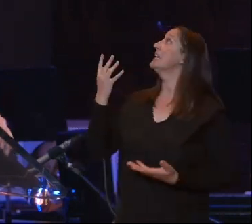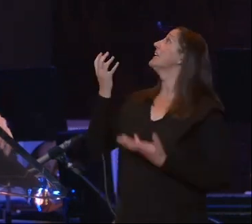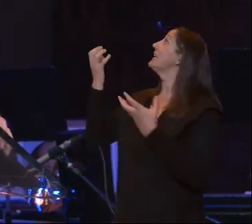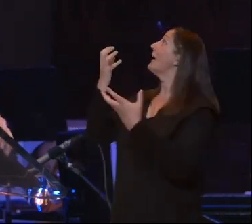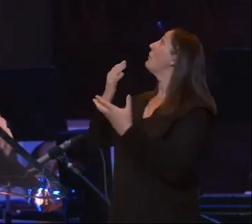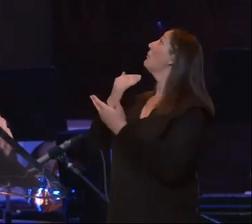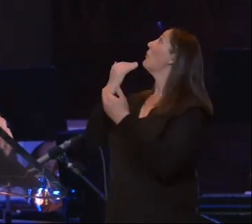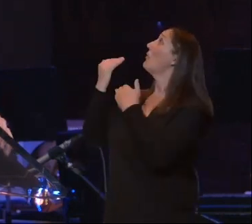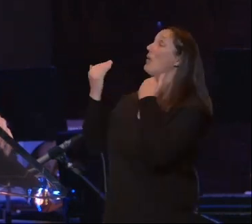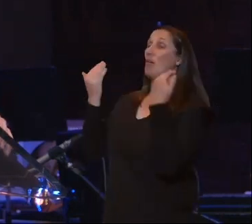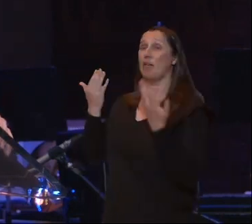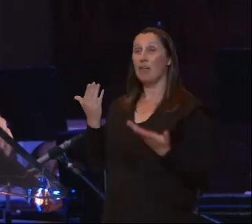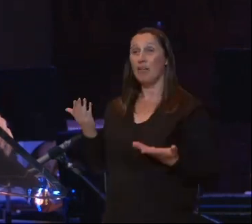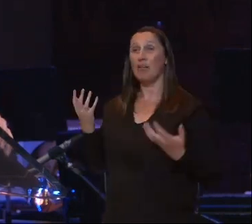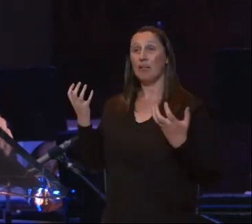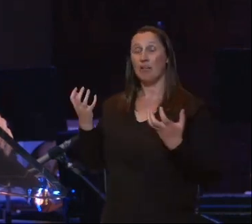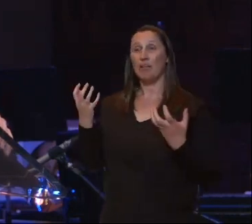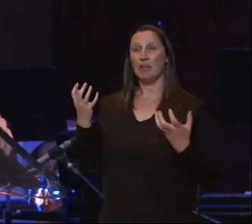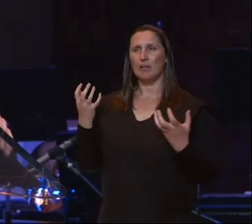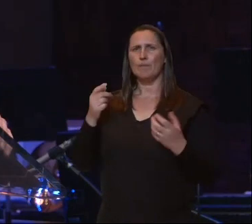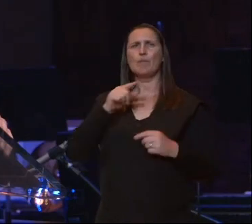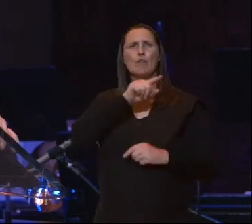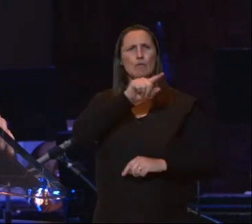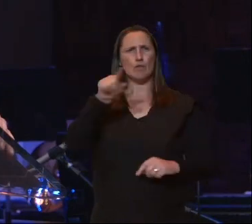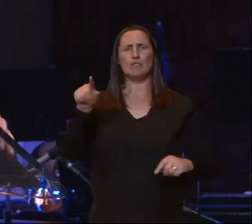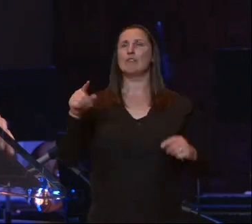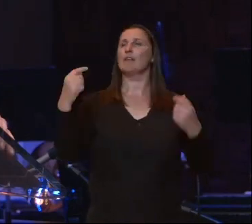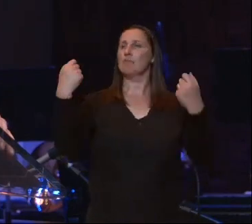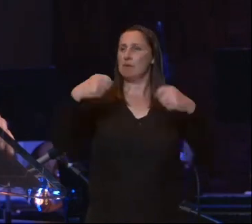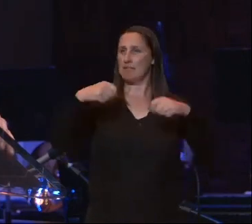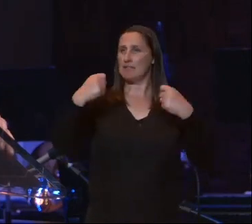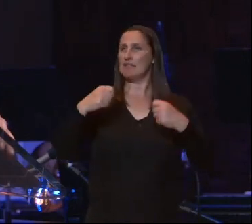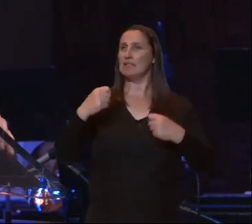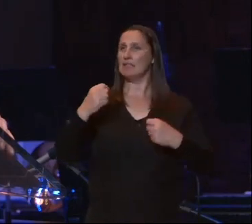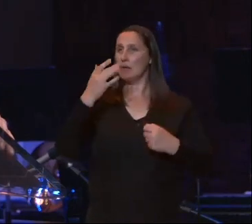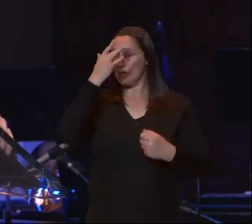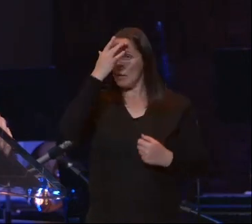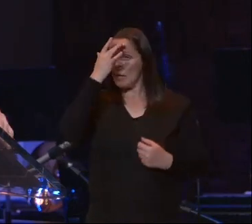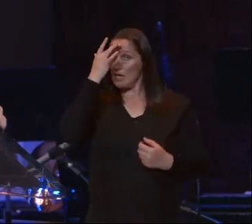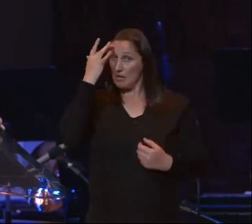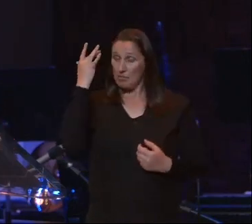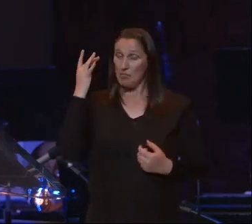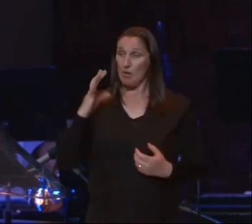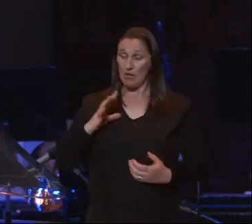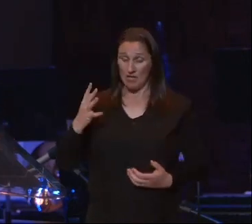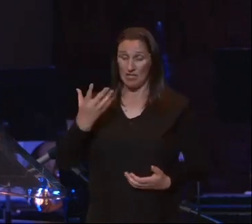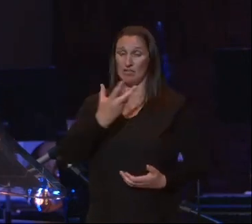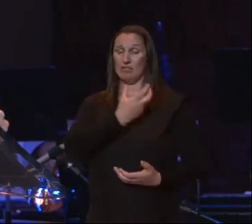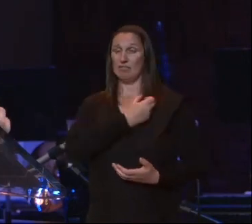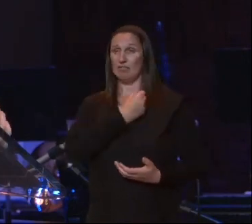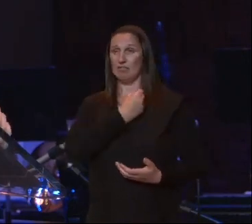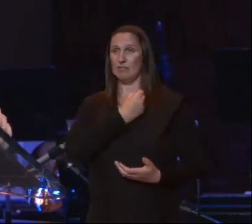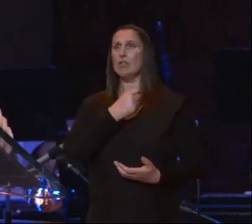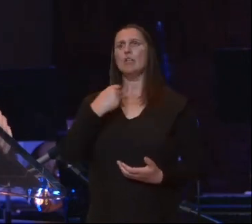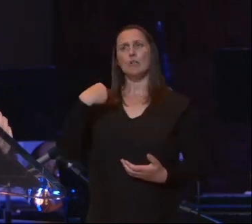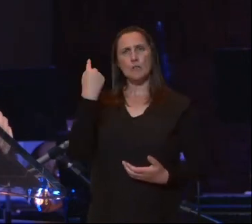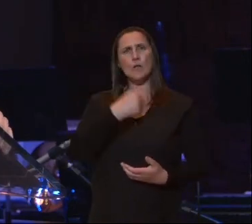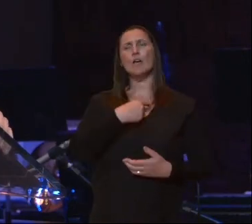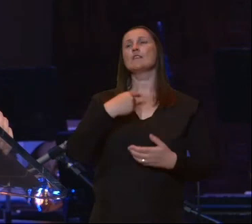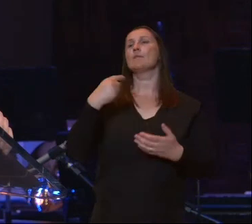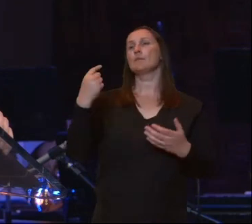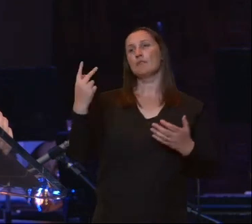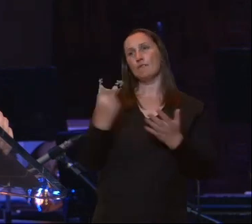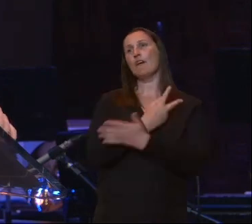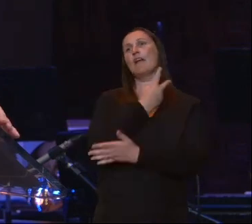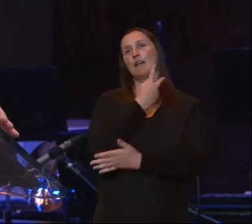giesta. Você precisa de um resgatador e eu também, porque nós vamos falhar. Por melhor que sejam as nossas